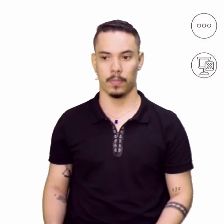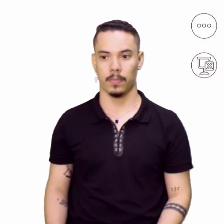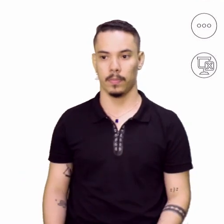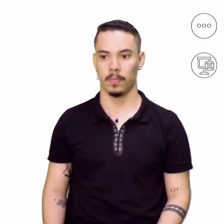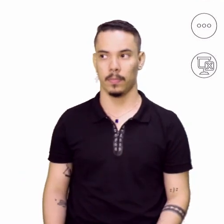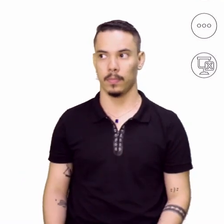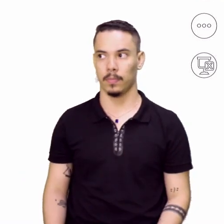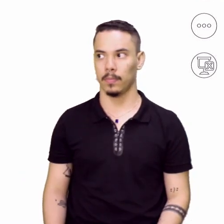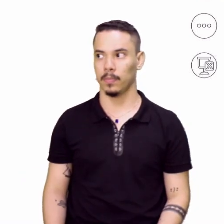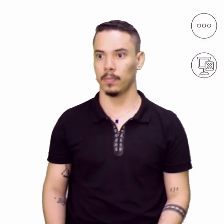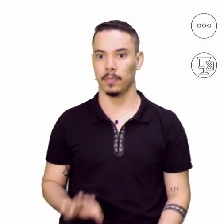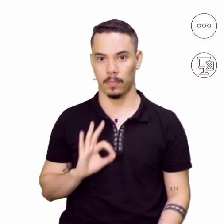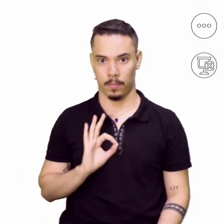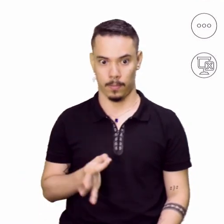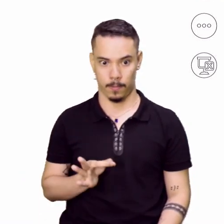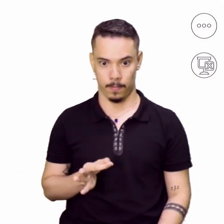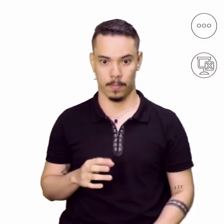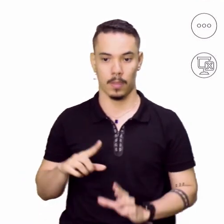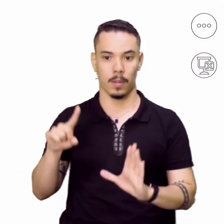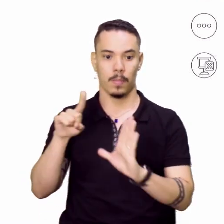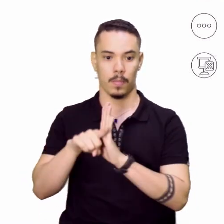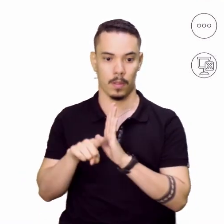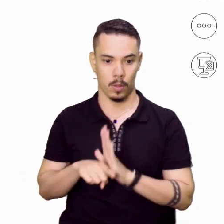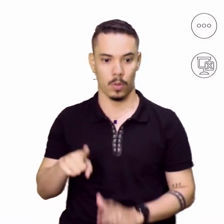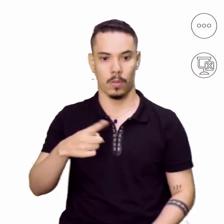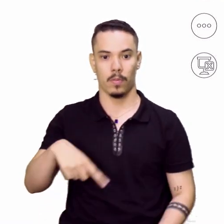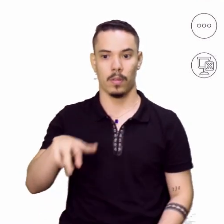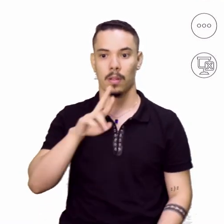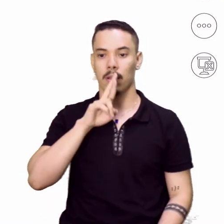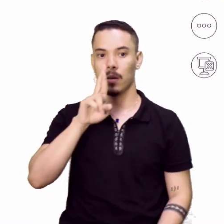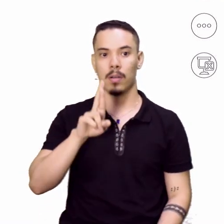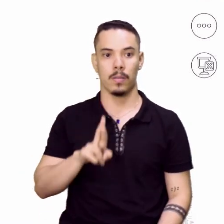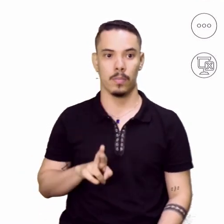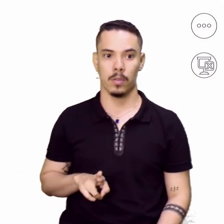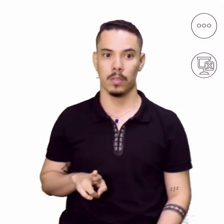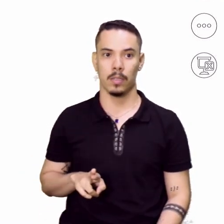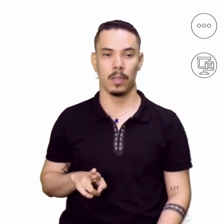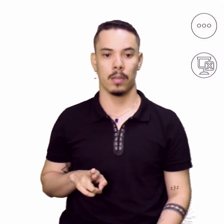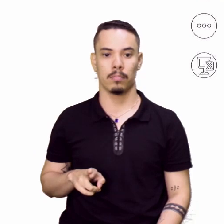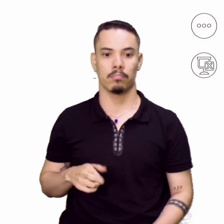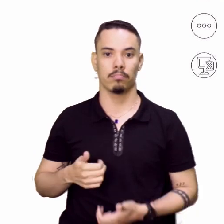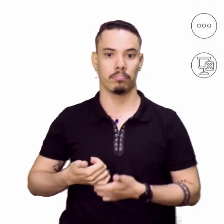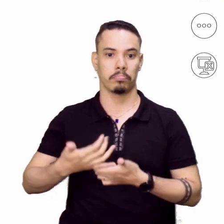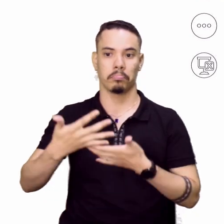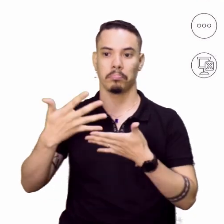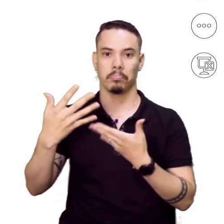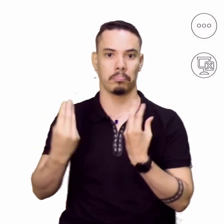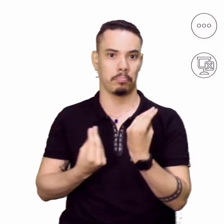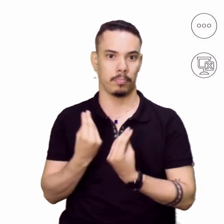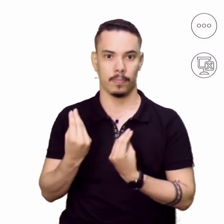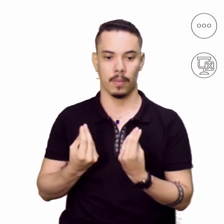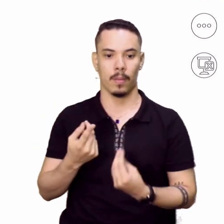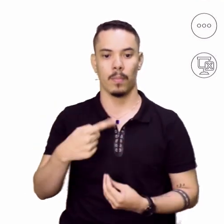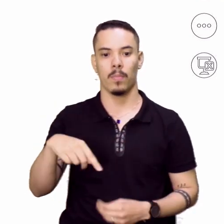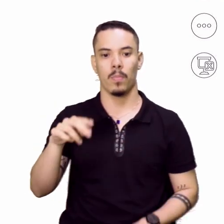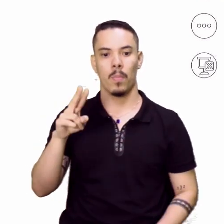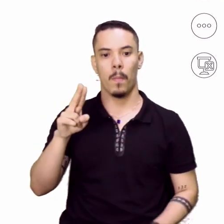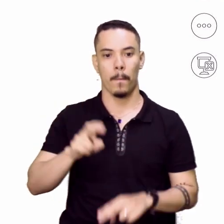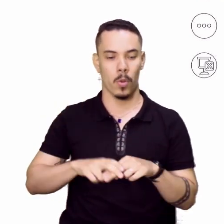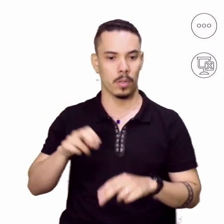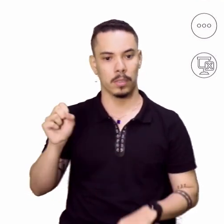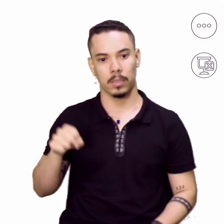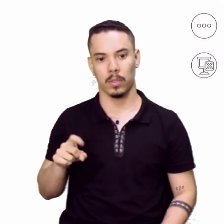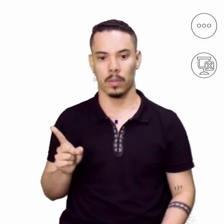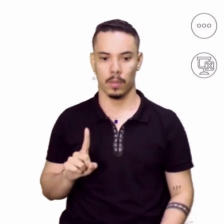isso tá e nessas perguntas você vai responder com respostas mais elaboradas por isso que não são Yes or No